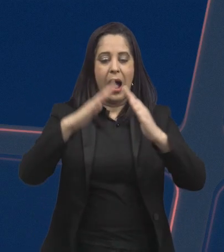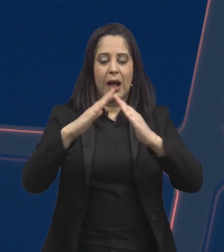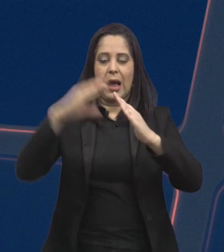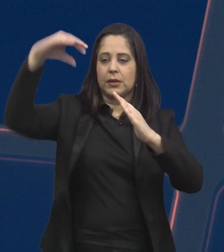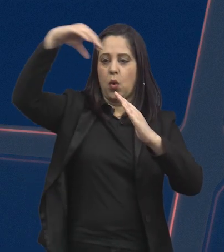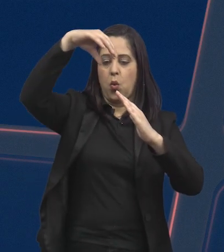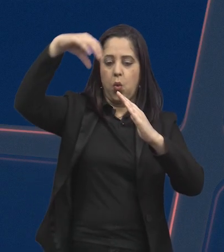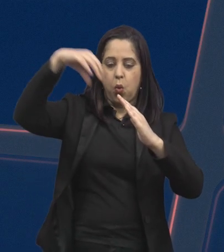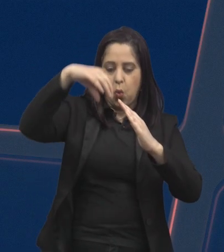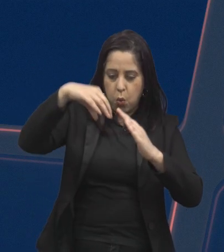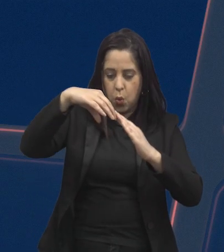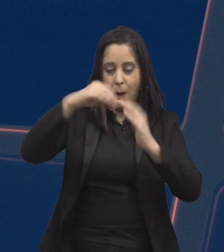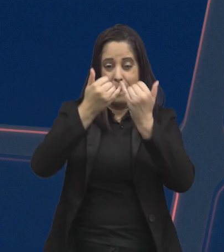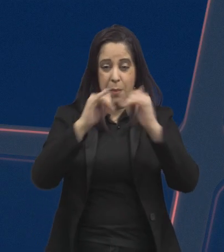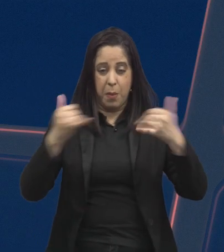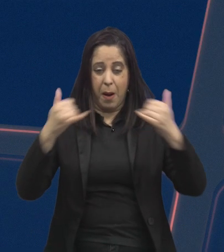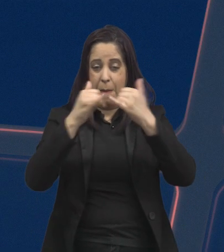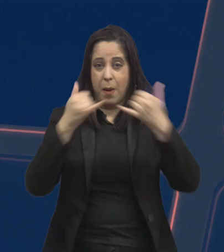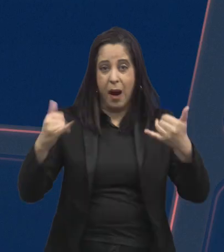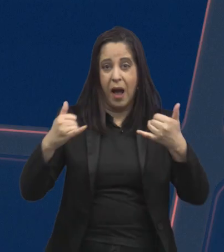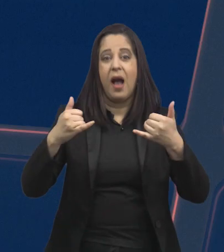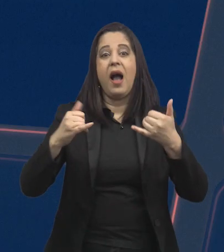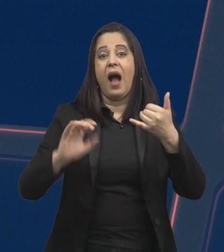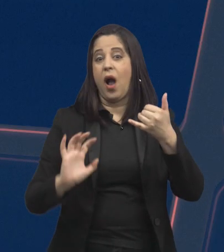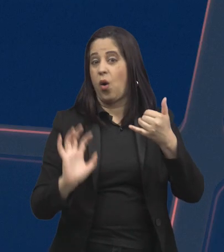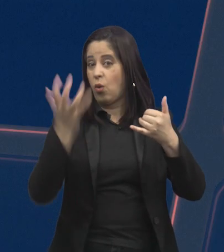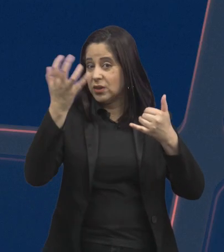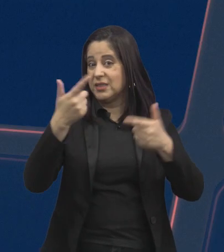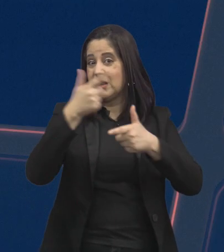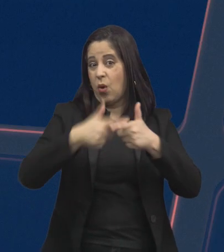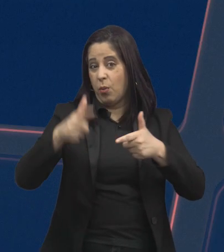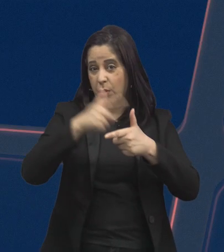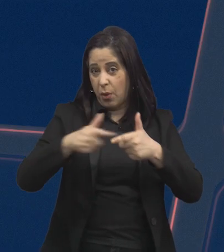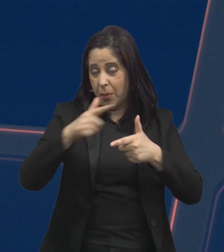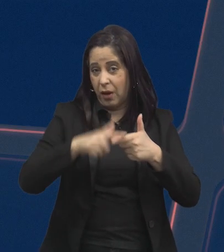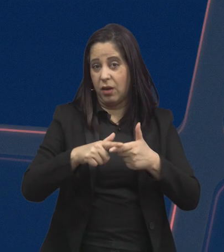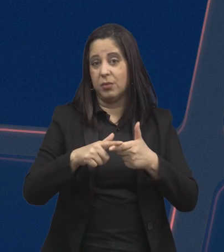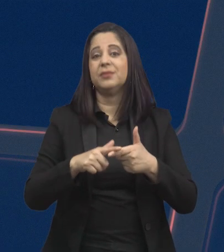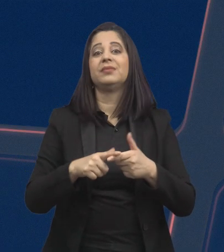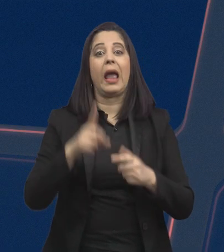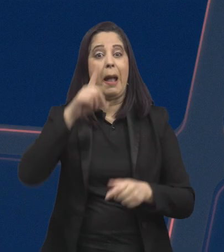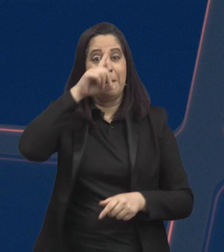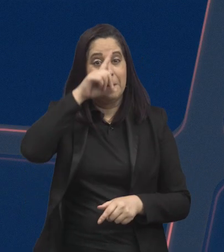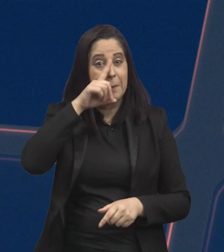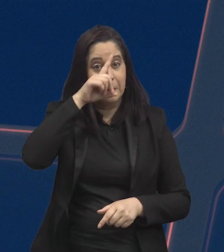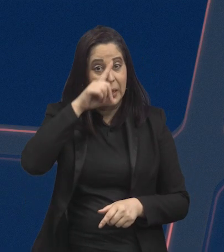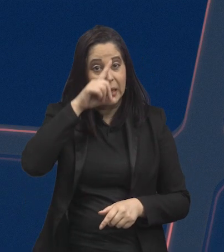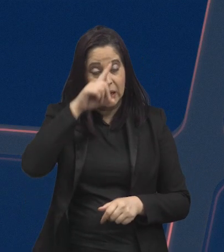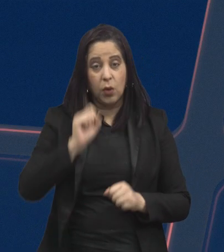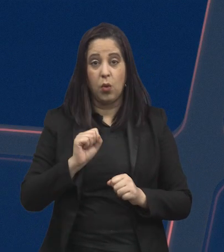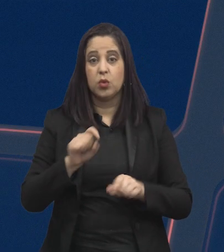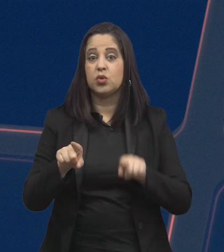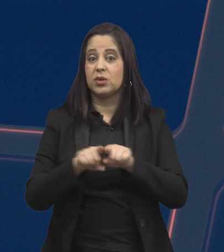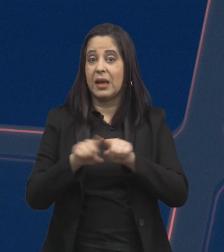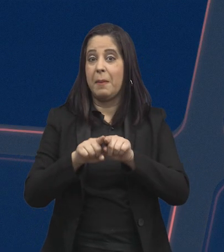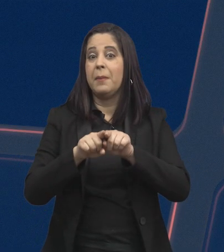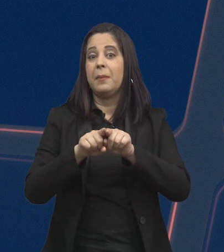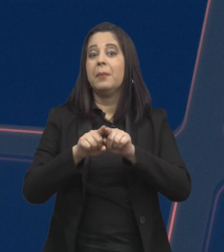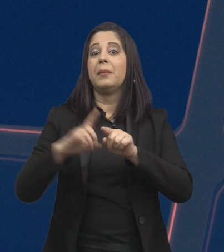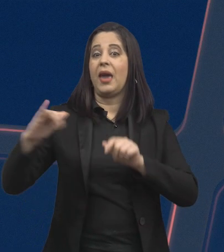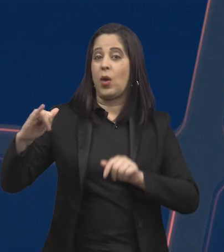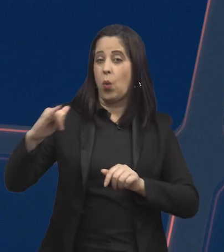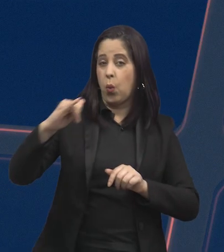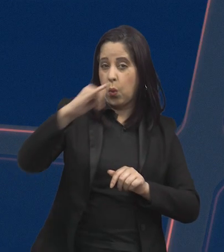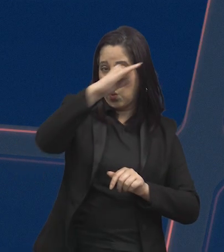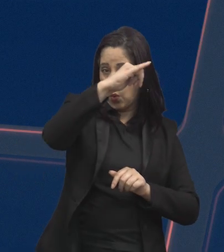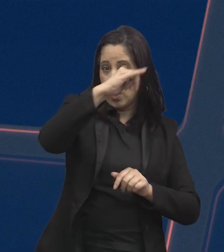elétrica e provocou problemas para a vizinhança. Mais do que um risco ambiental, essa prática é extremamente perigosa para a